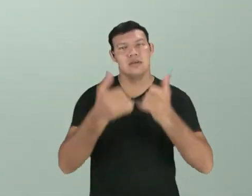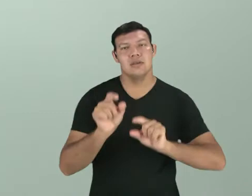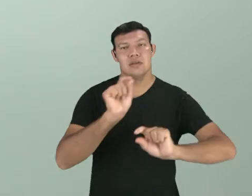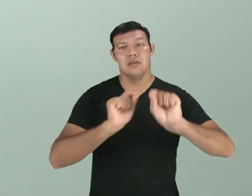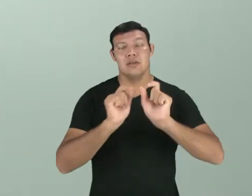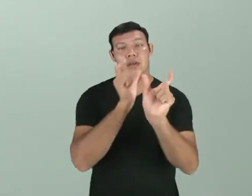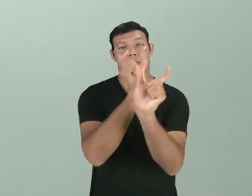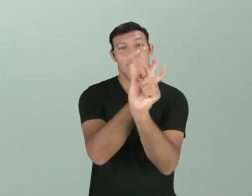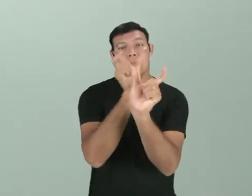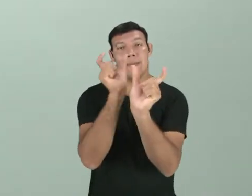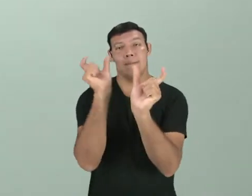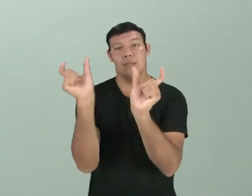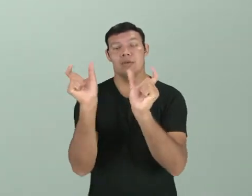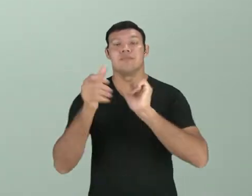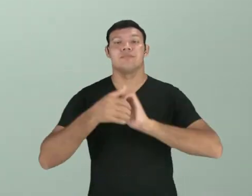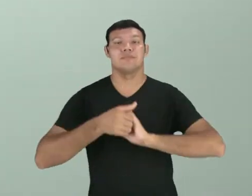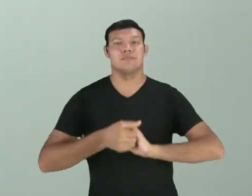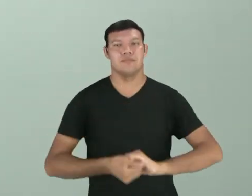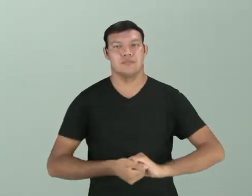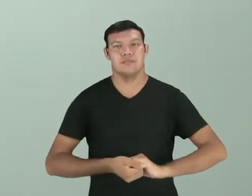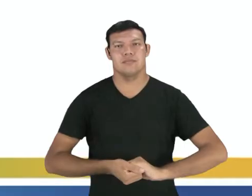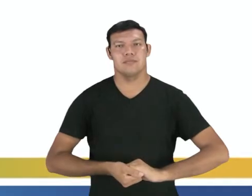prepositions preposições